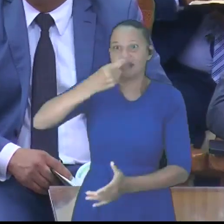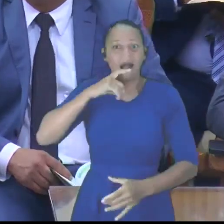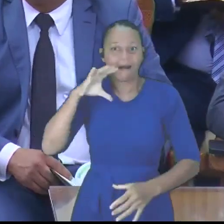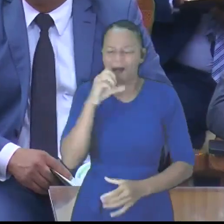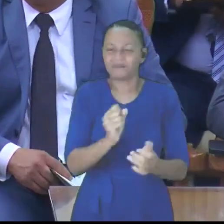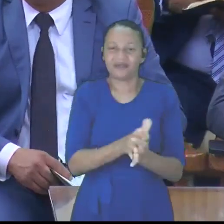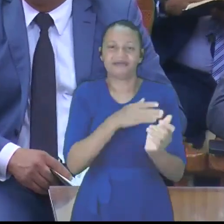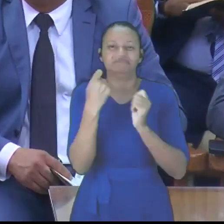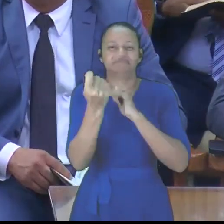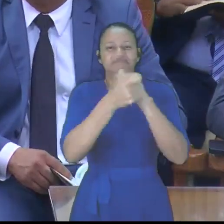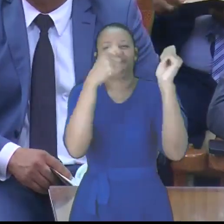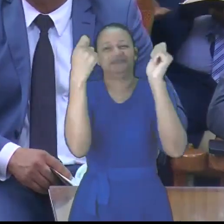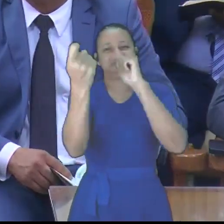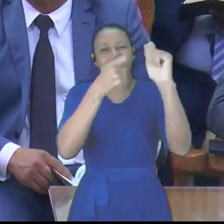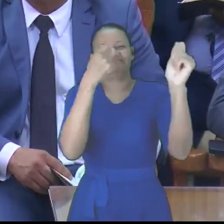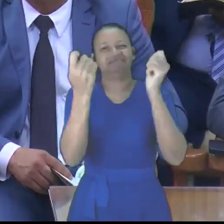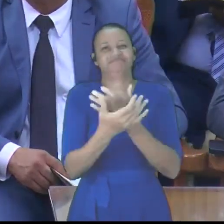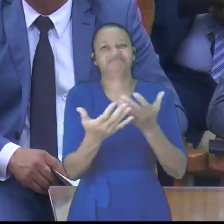tempo. Aleluia.